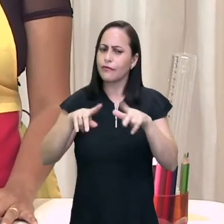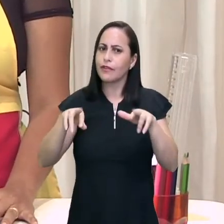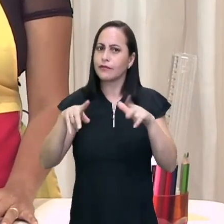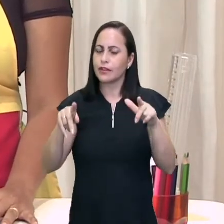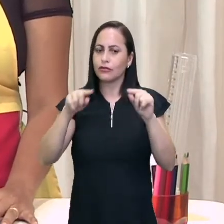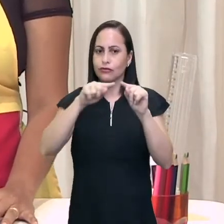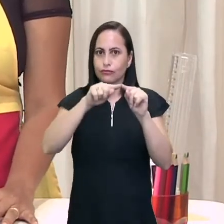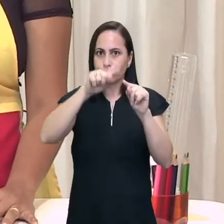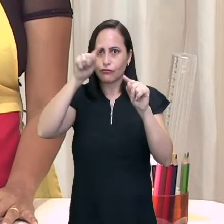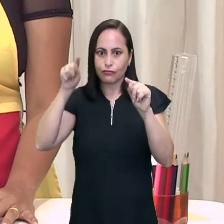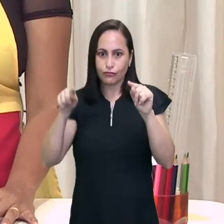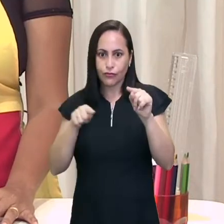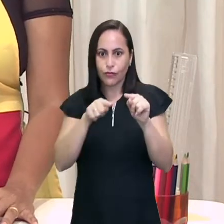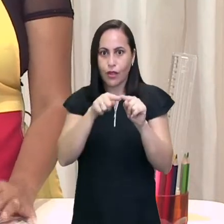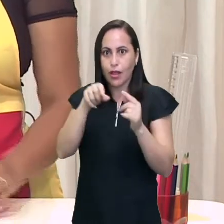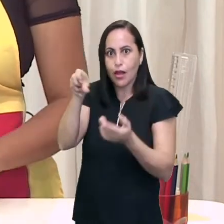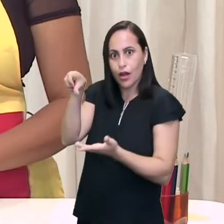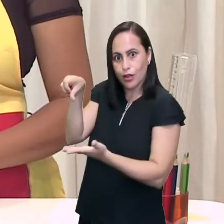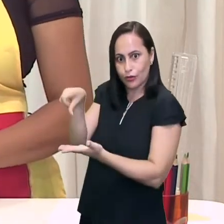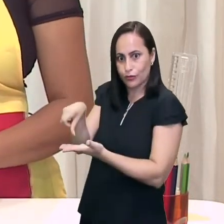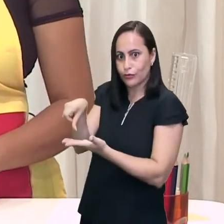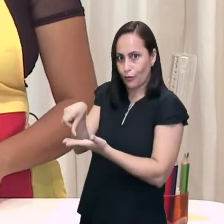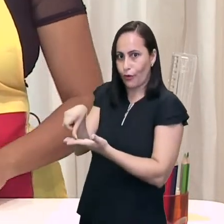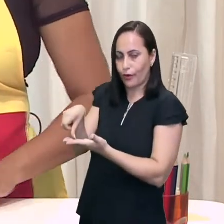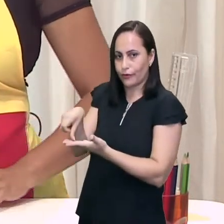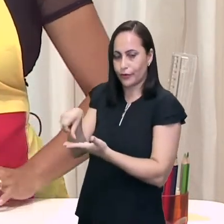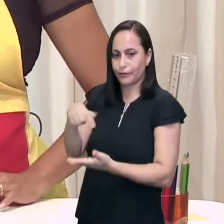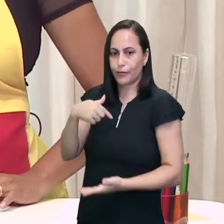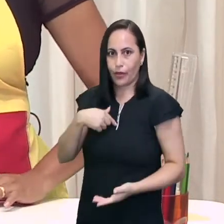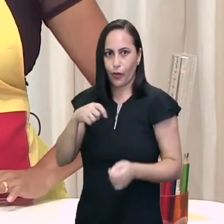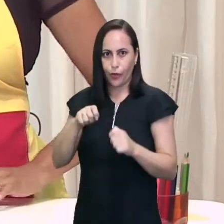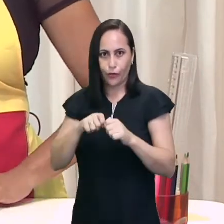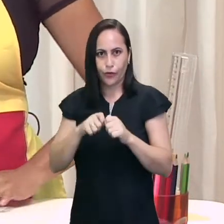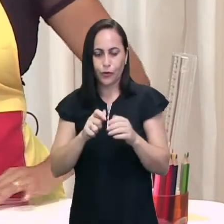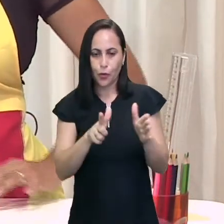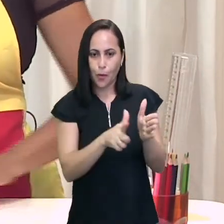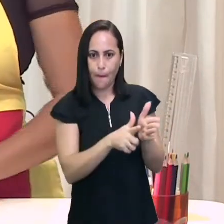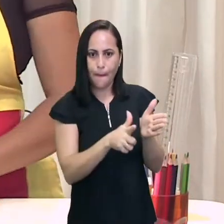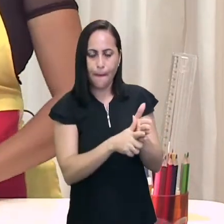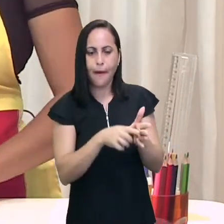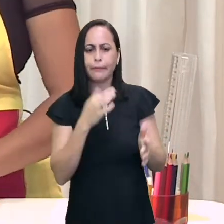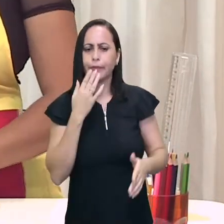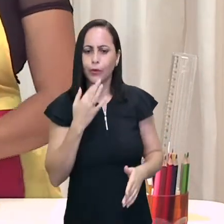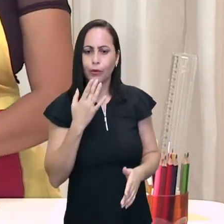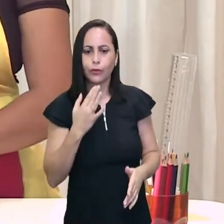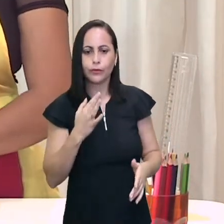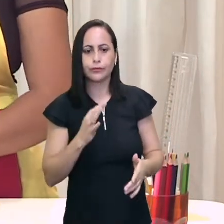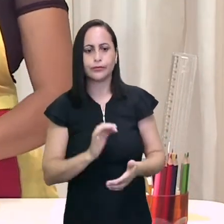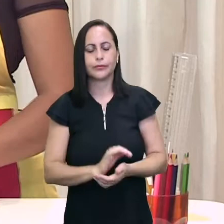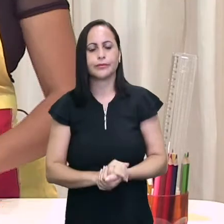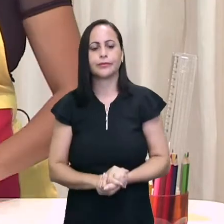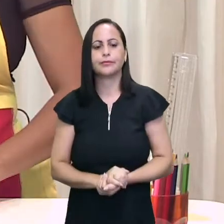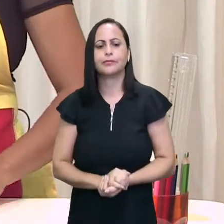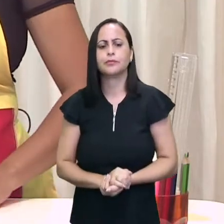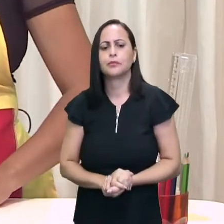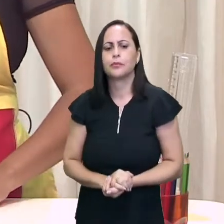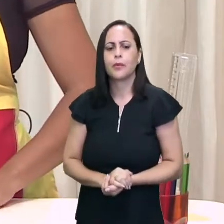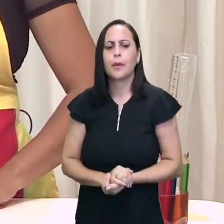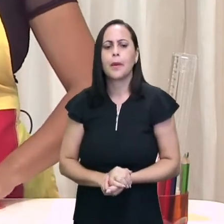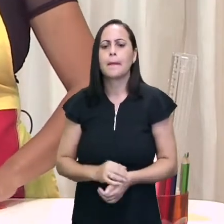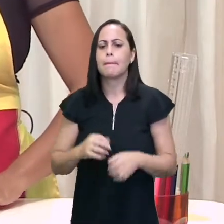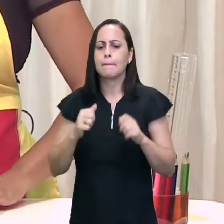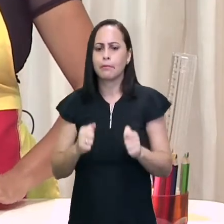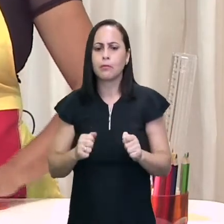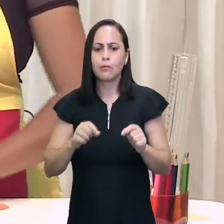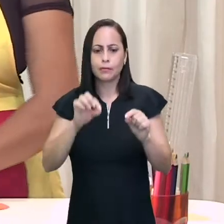ok? Eu tenho folha colorida. E agora, nós podemos riscar